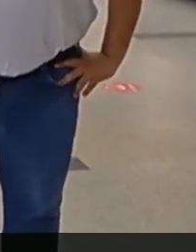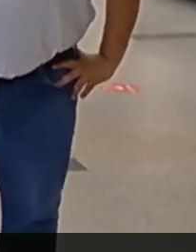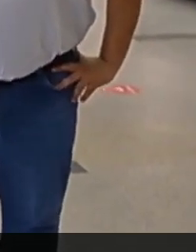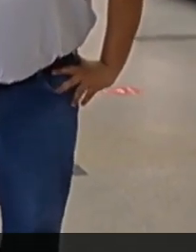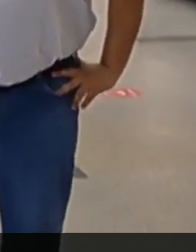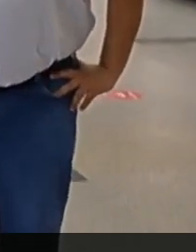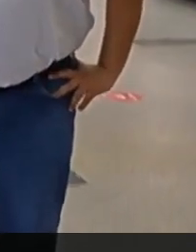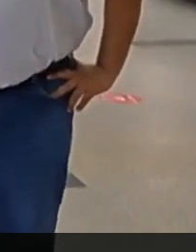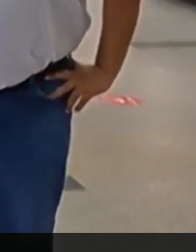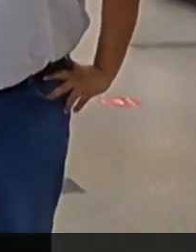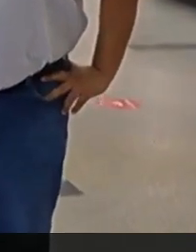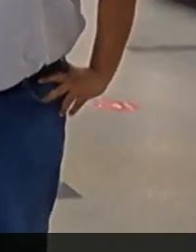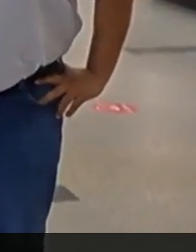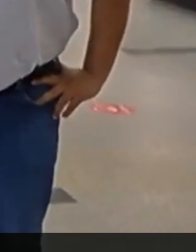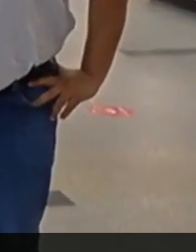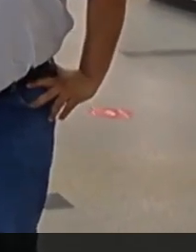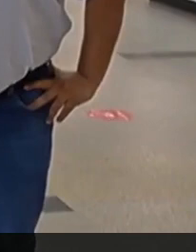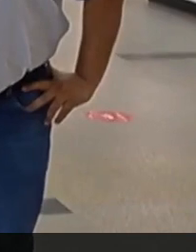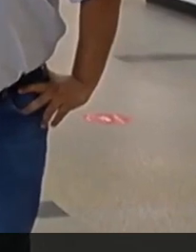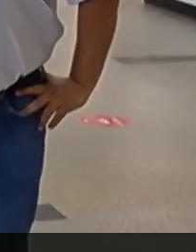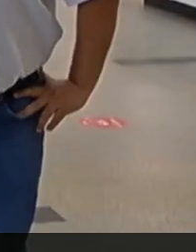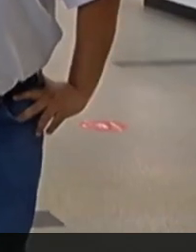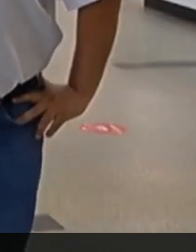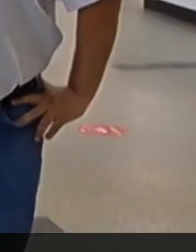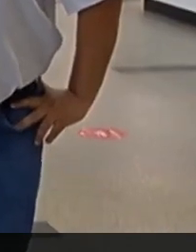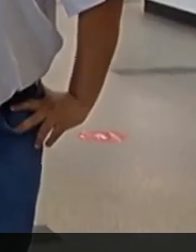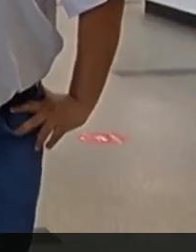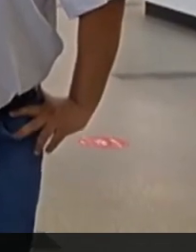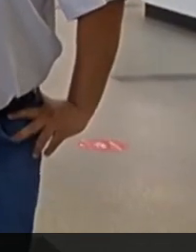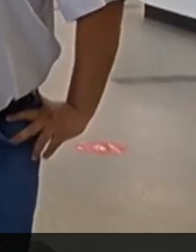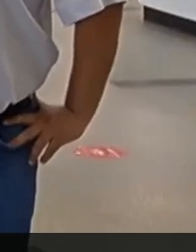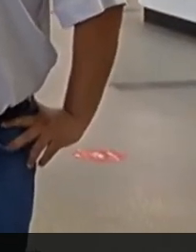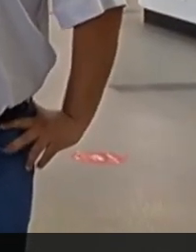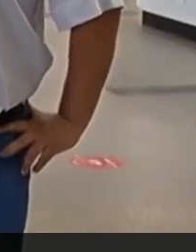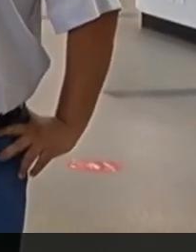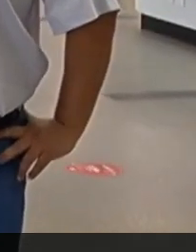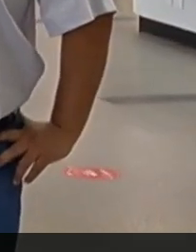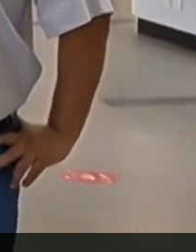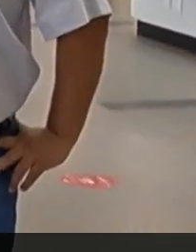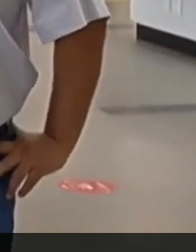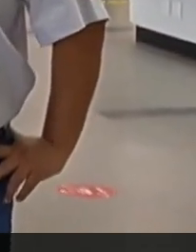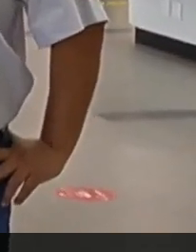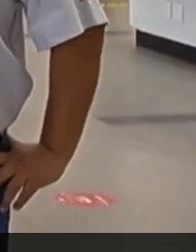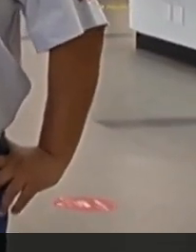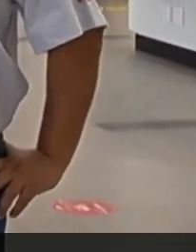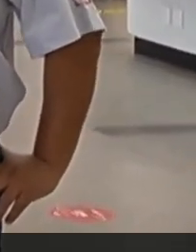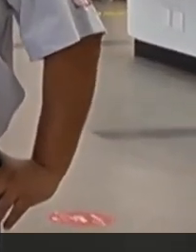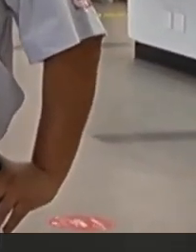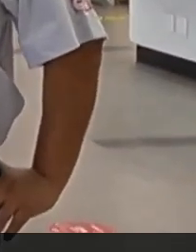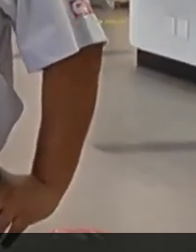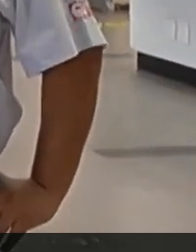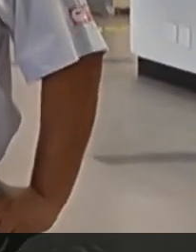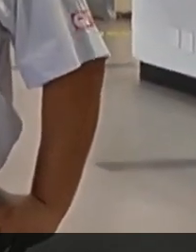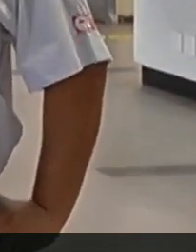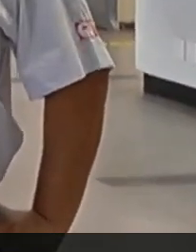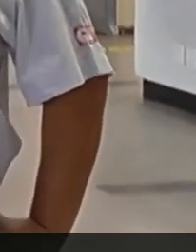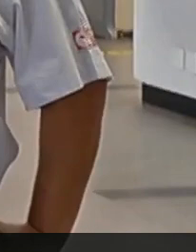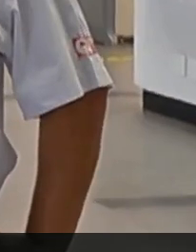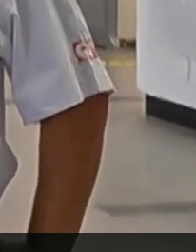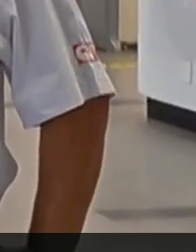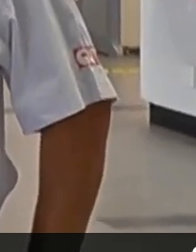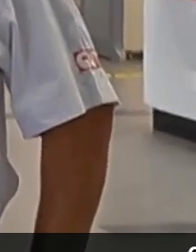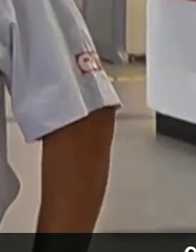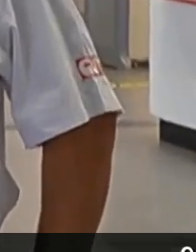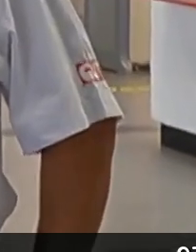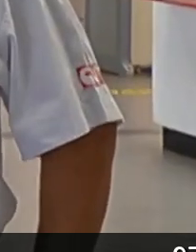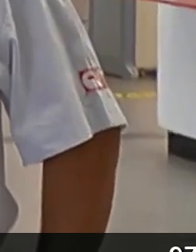realmente não tem essa tramitação. Nesse momento que os enfermeiros e as enfermeiras de Minas Gerais estão na linha de frente e não